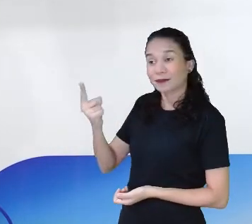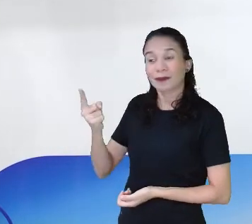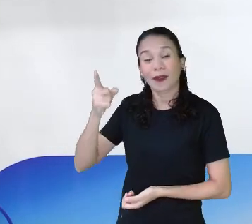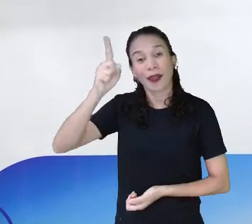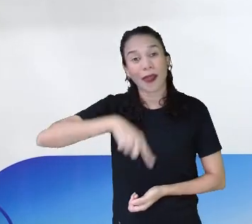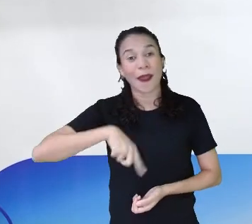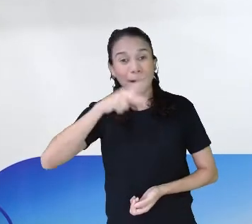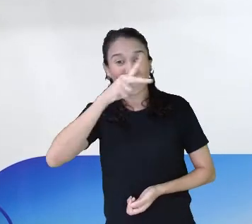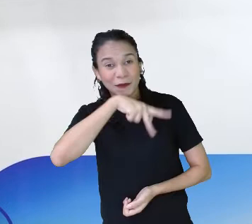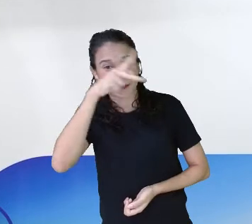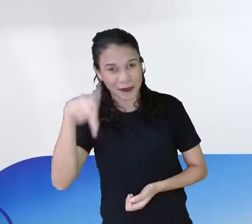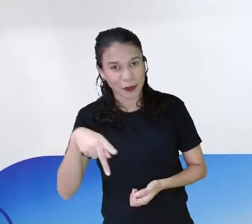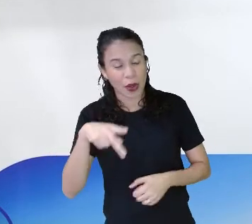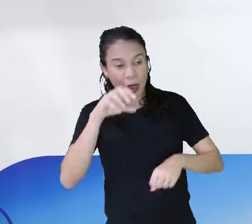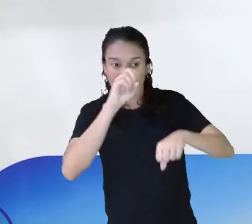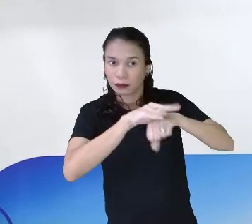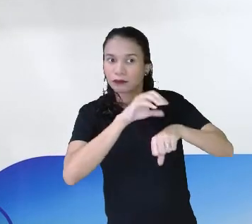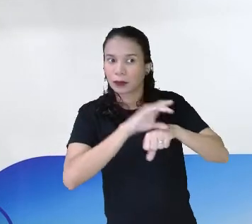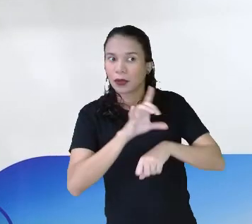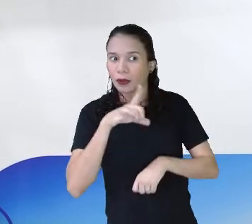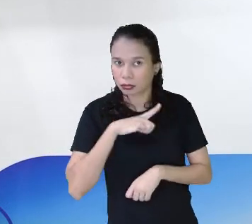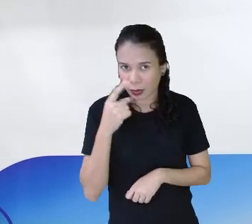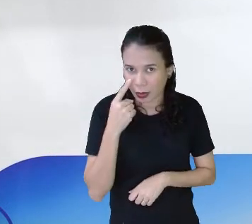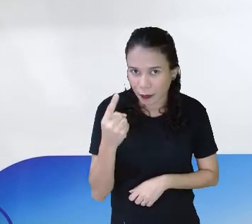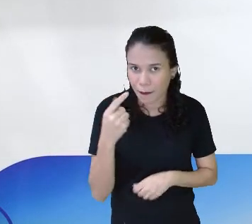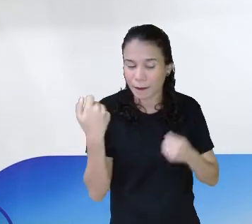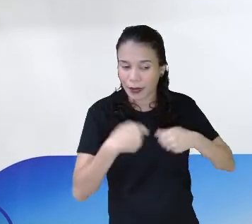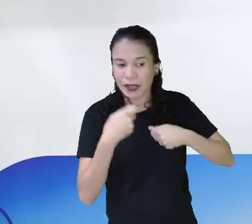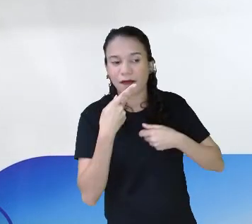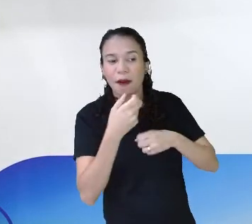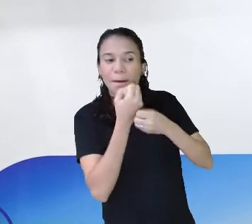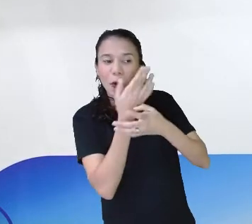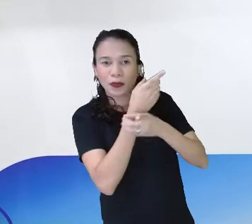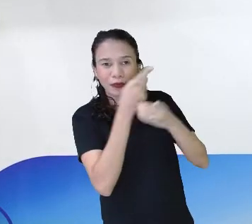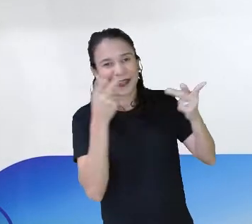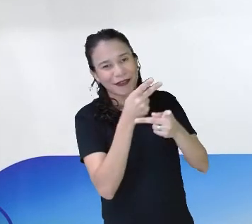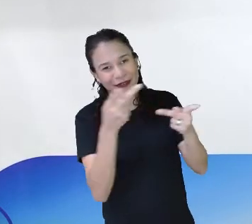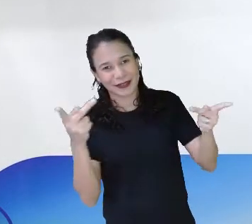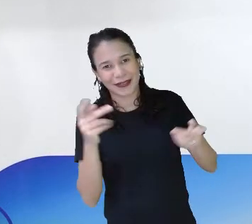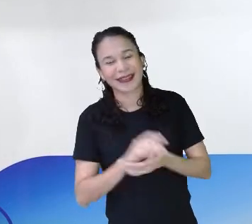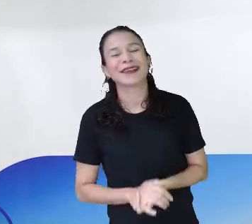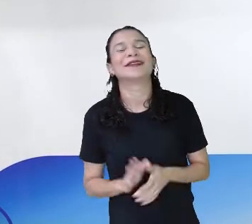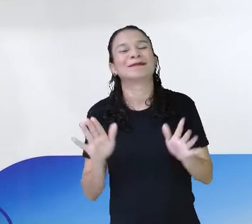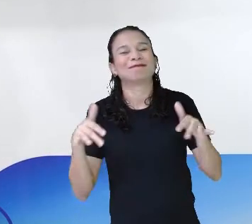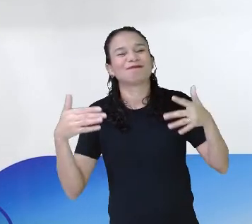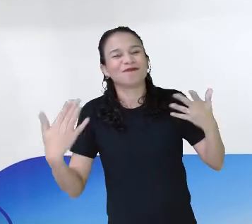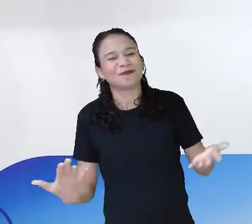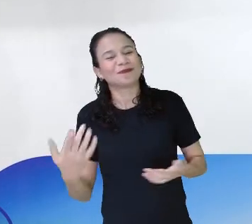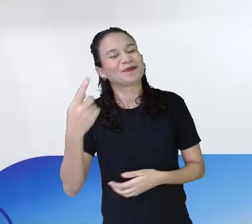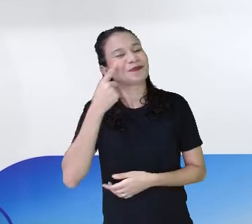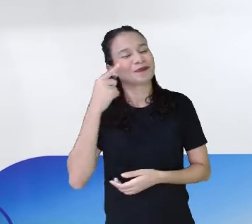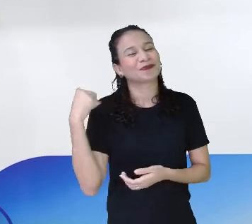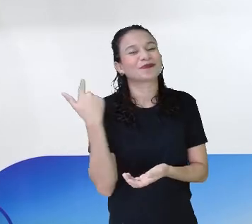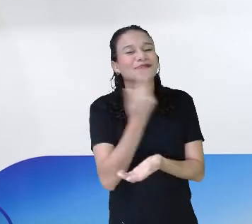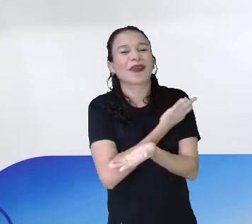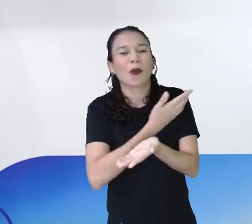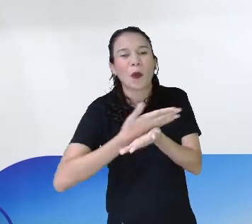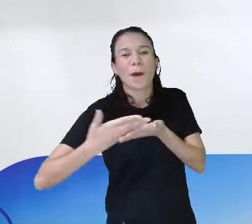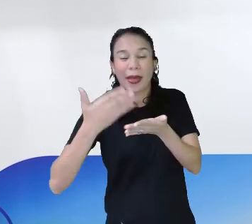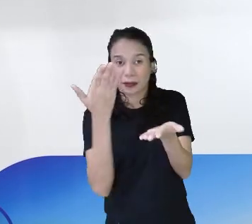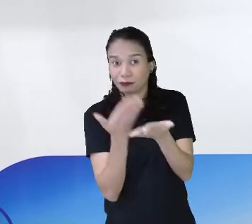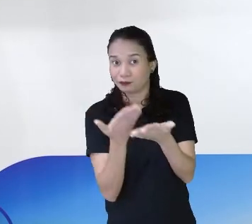professora Luciana esse recado, gente, que ela está ali, mas ela precisa dar o bom dia dela a vocês. Então, olha só, vamos começar a nossa